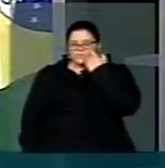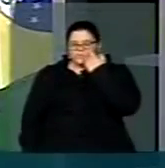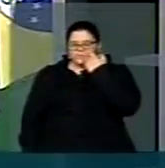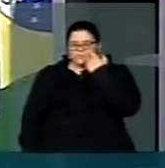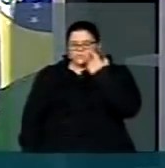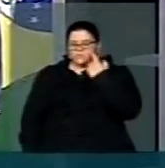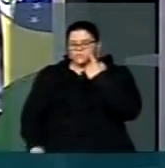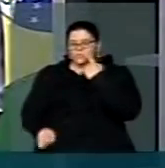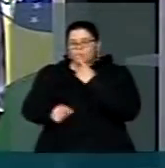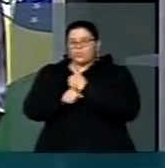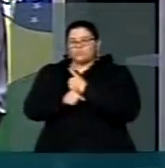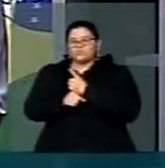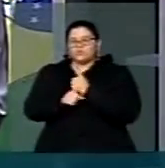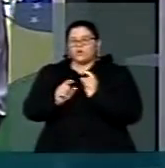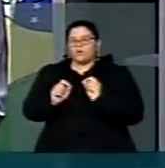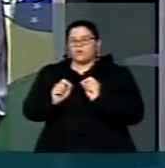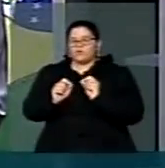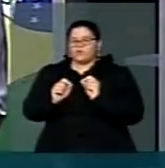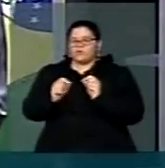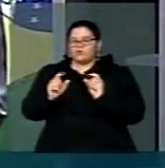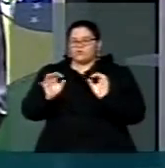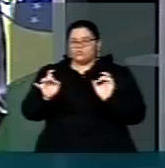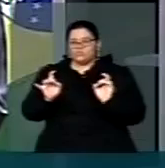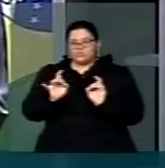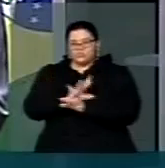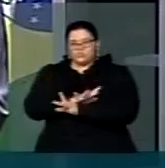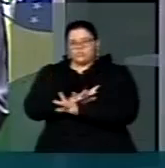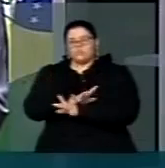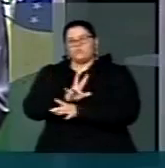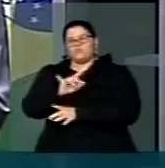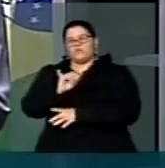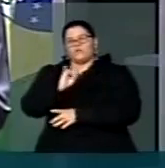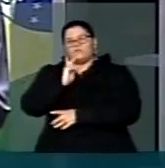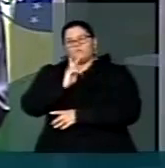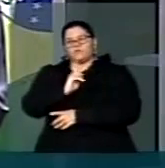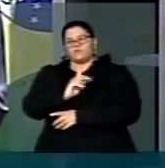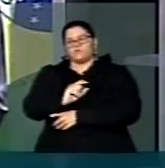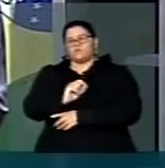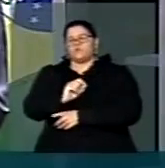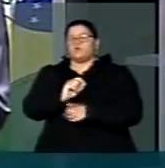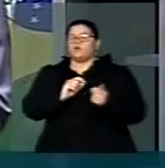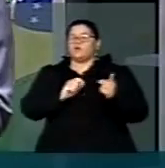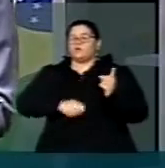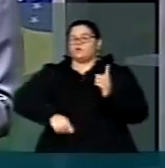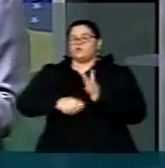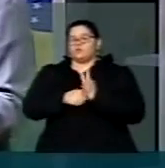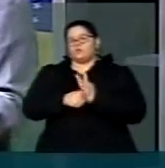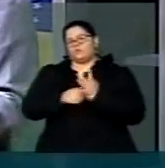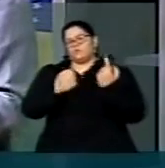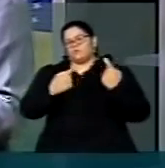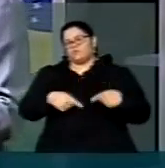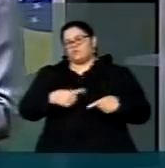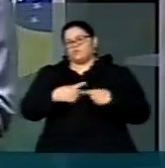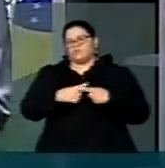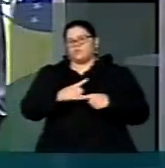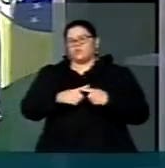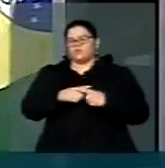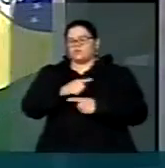improbidade administrativa por parte do responsável pelo ato omissivo, cujos fatos serão apurados nos moldes previstos da